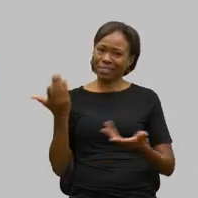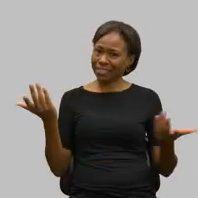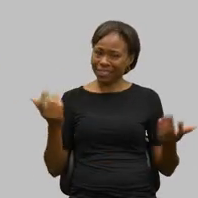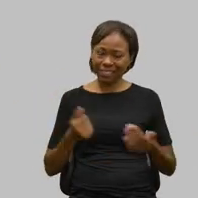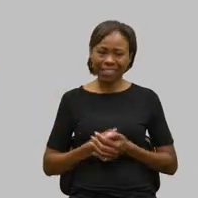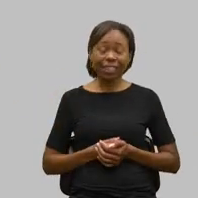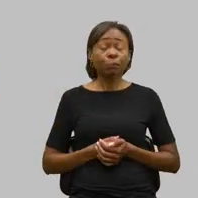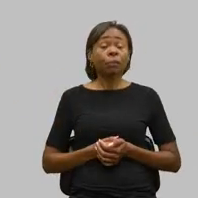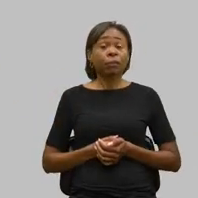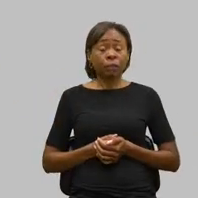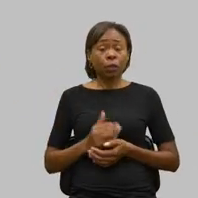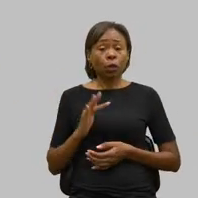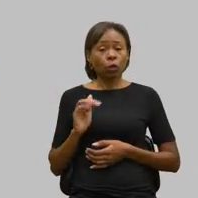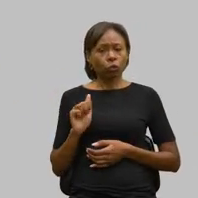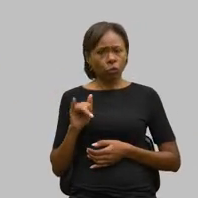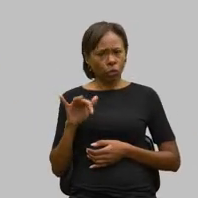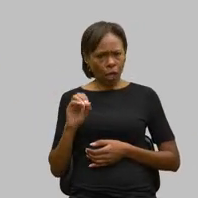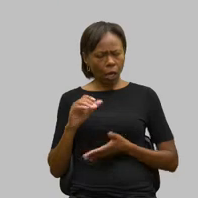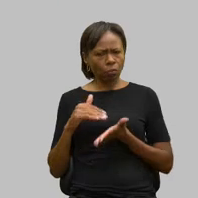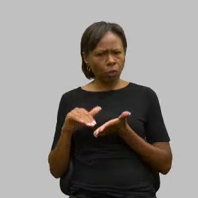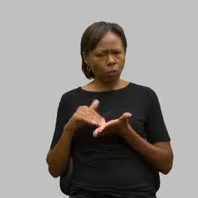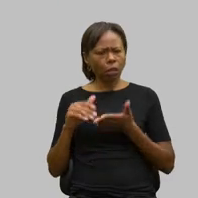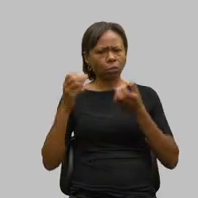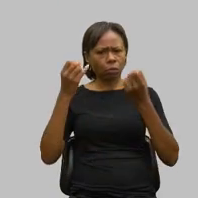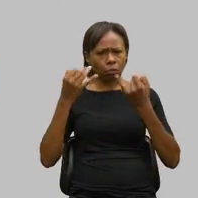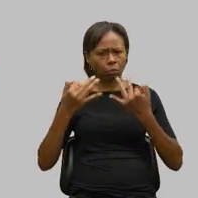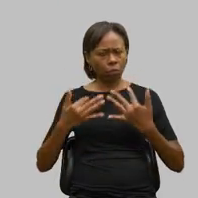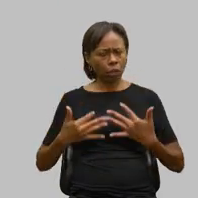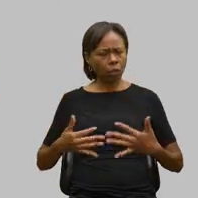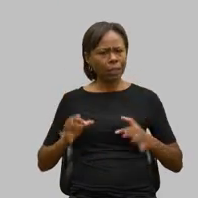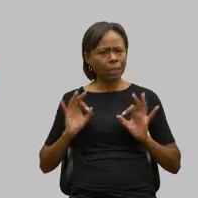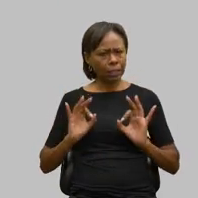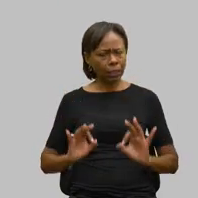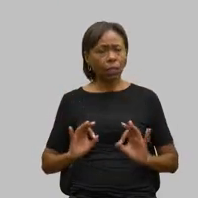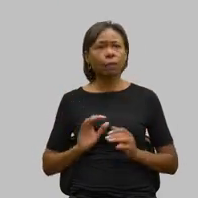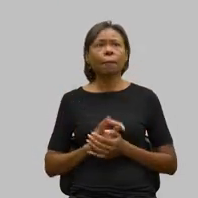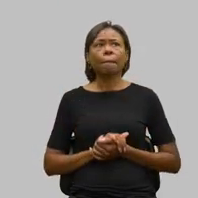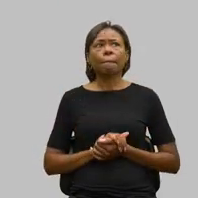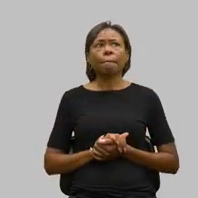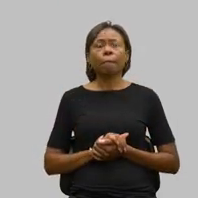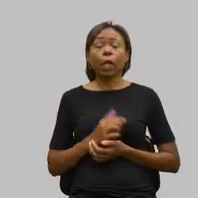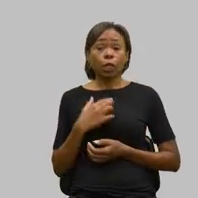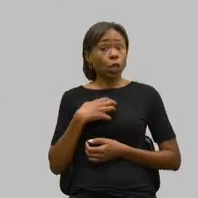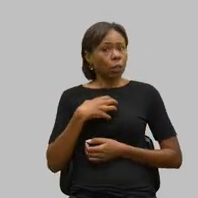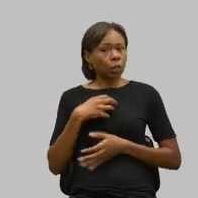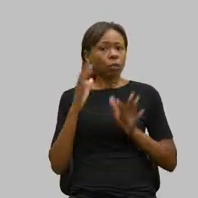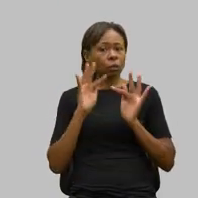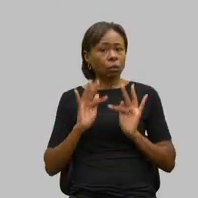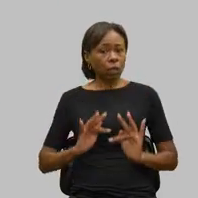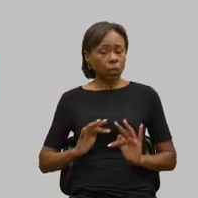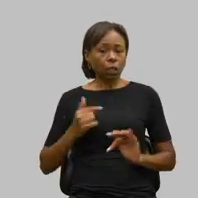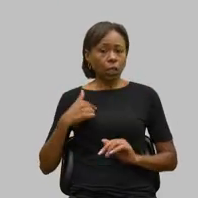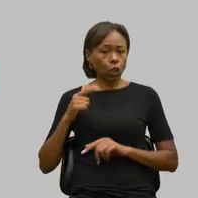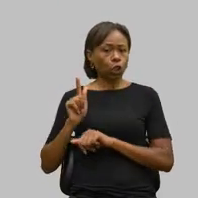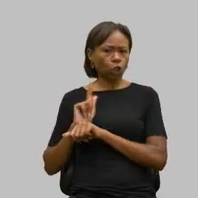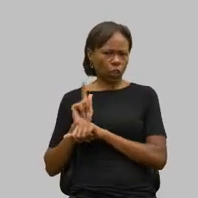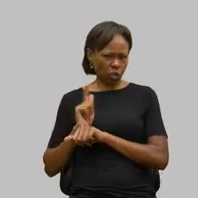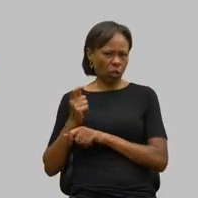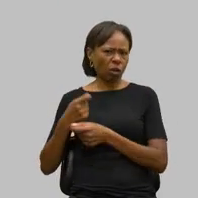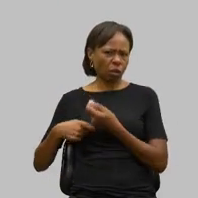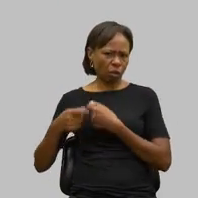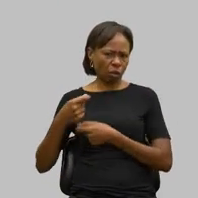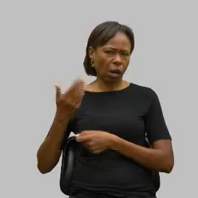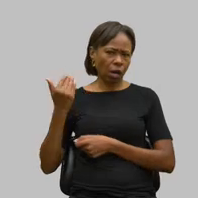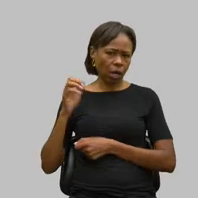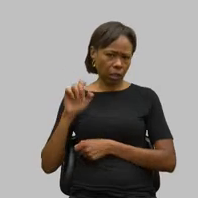Mas o Fábio foi muito feliz ali na explanação e a gente fica muito feliz, a gente que é gestor lá da ponta, já fui gestor municipal e